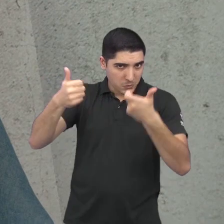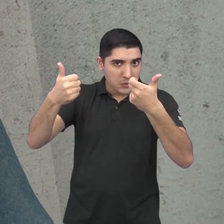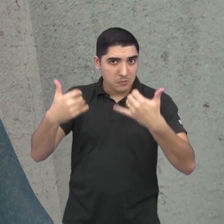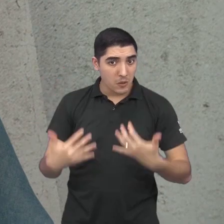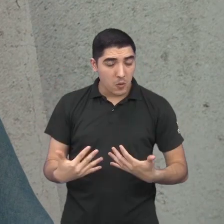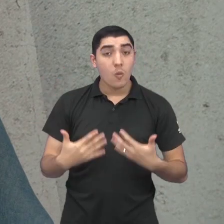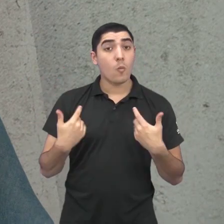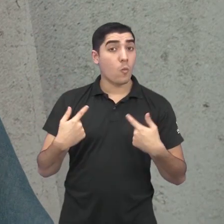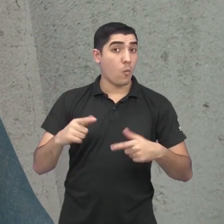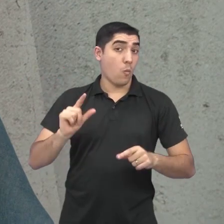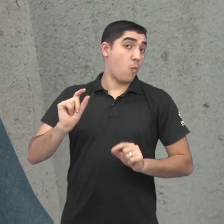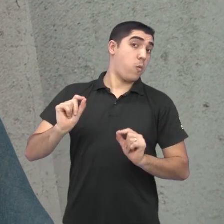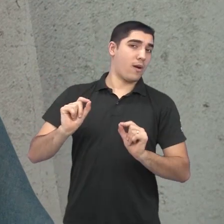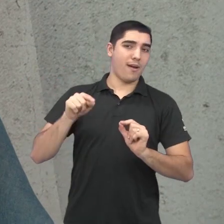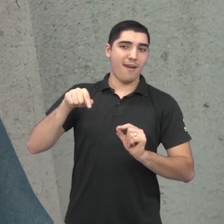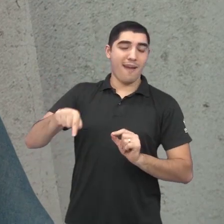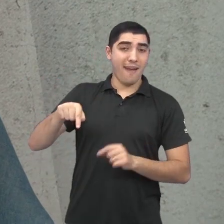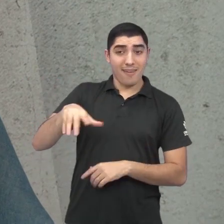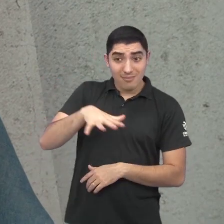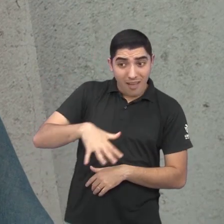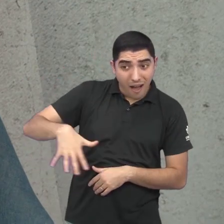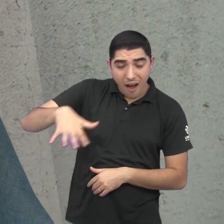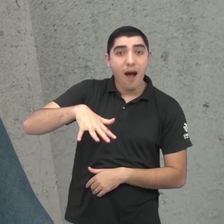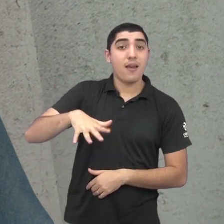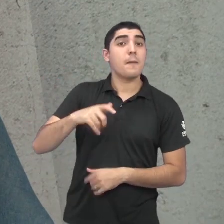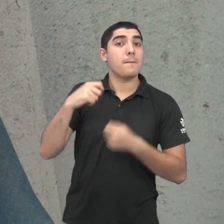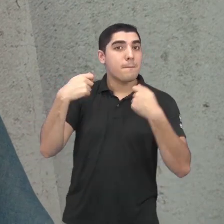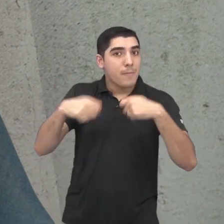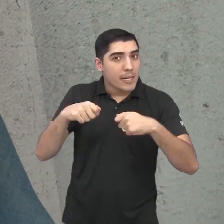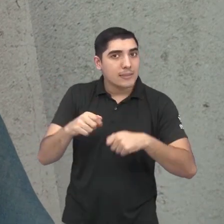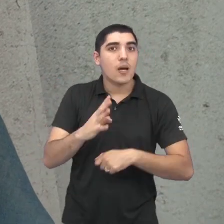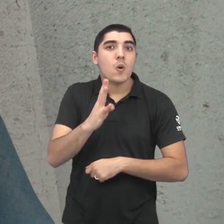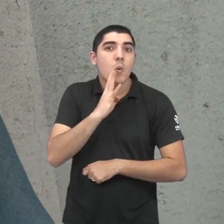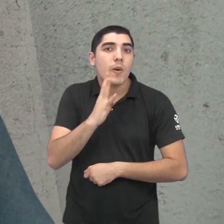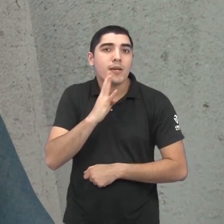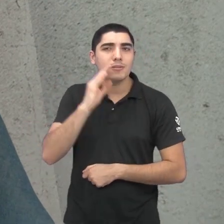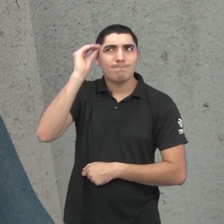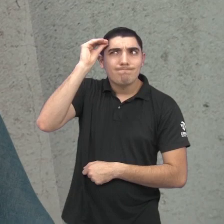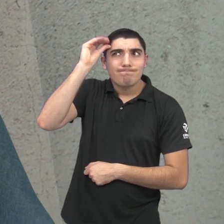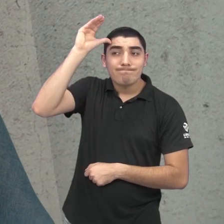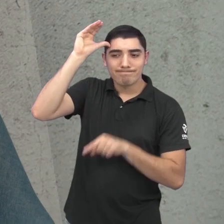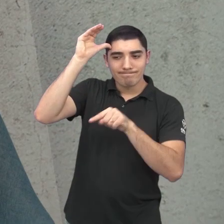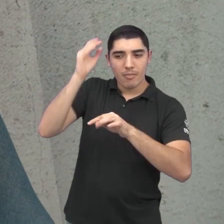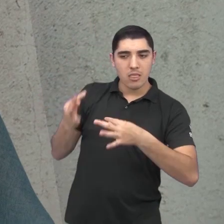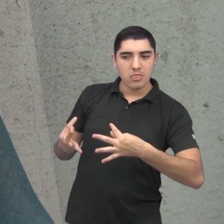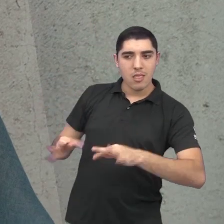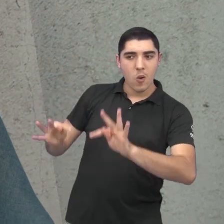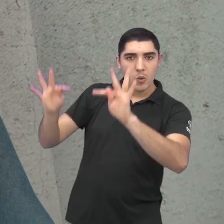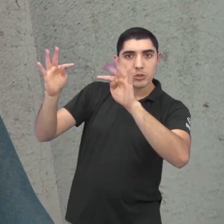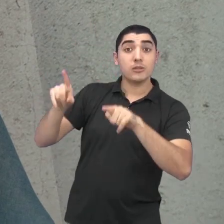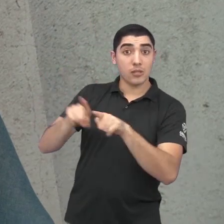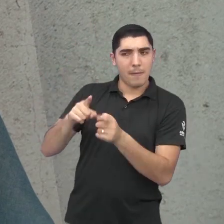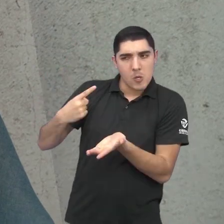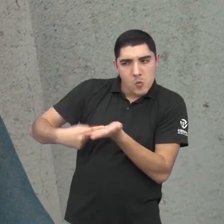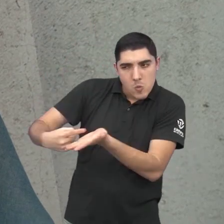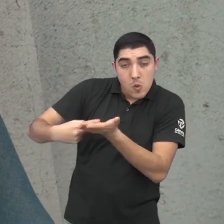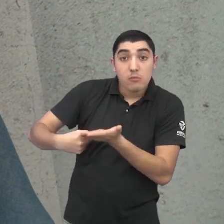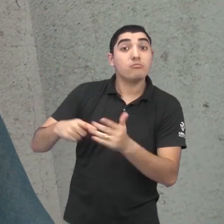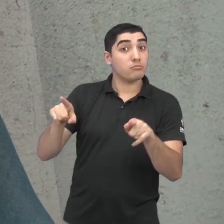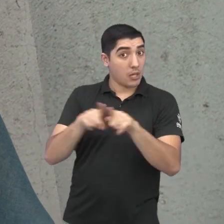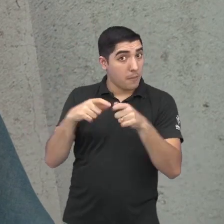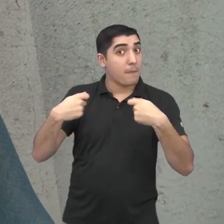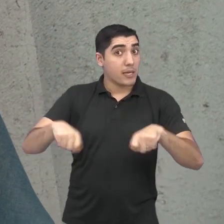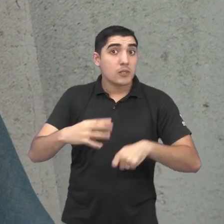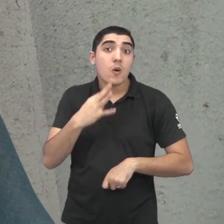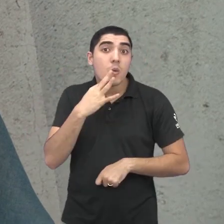para a gente. Ou seja, né, no geral, trata-se de um setor que demanda conhecimento sobre tecnologia de negócios e até mesmo um pouco